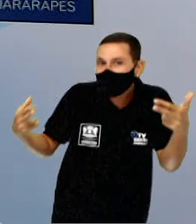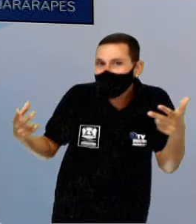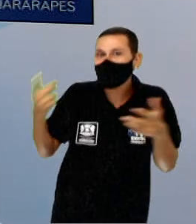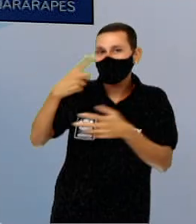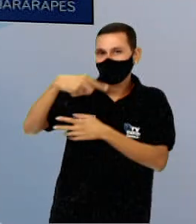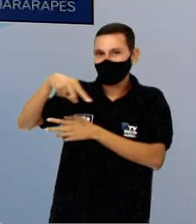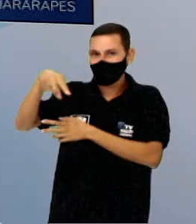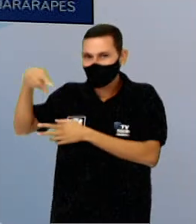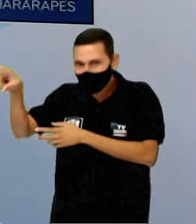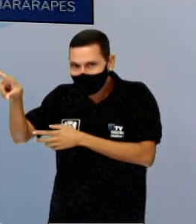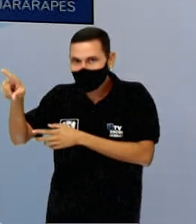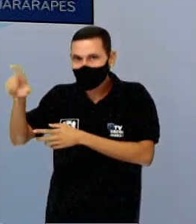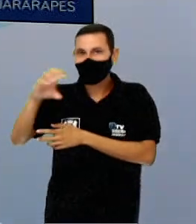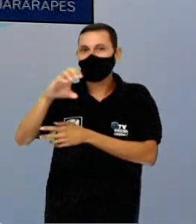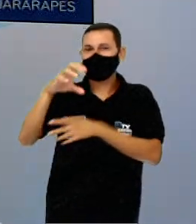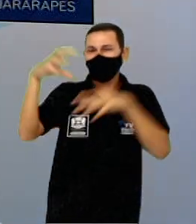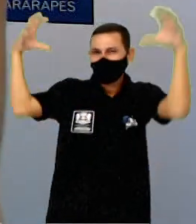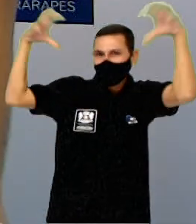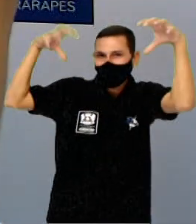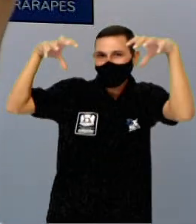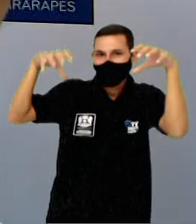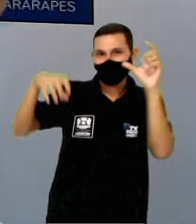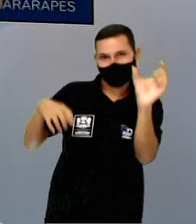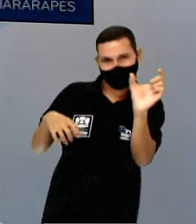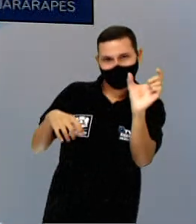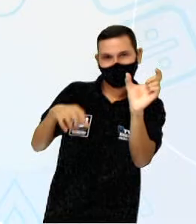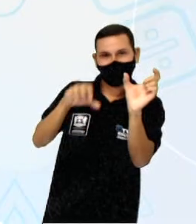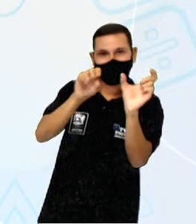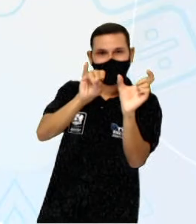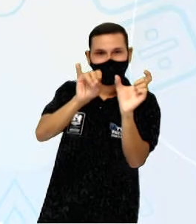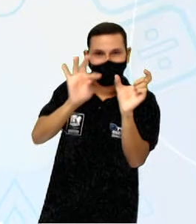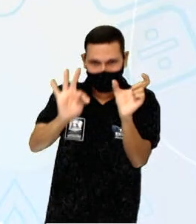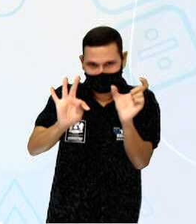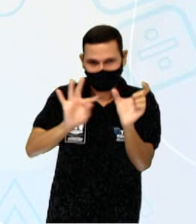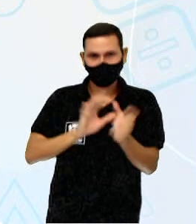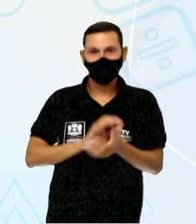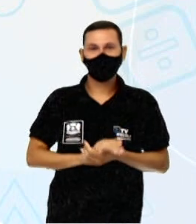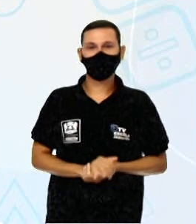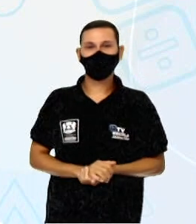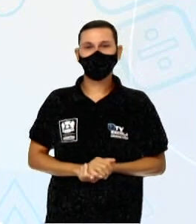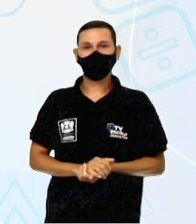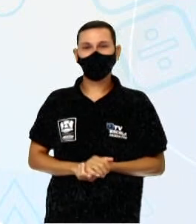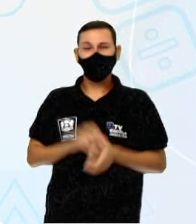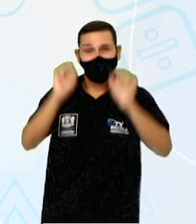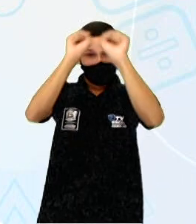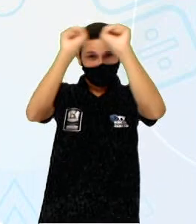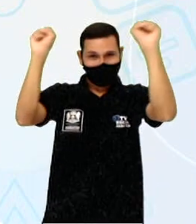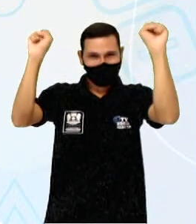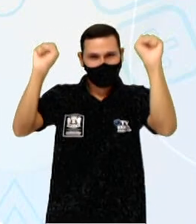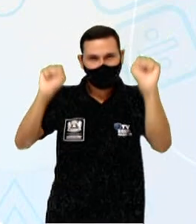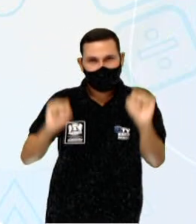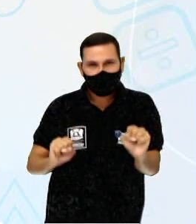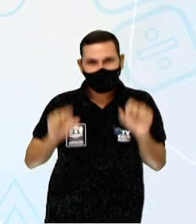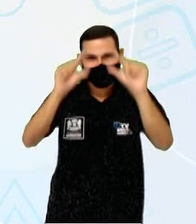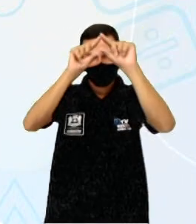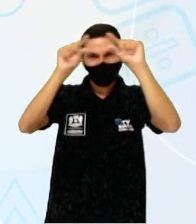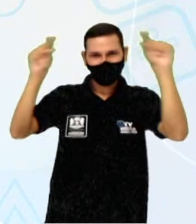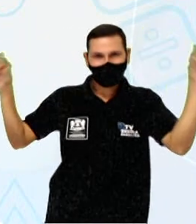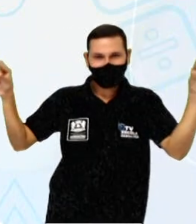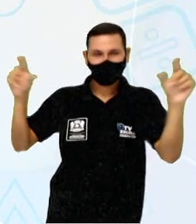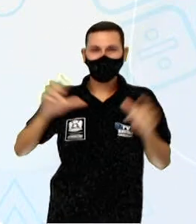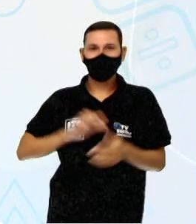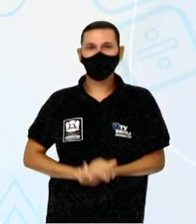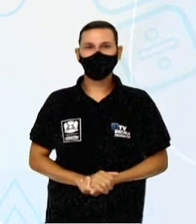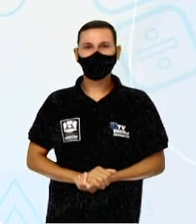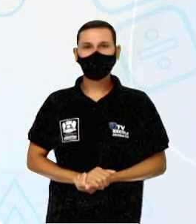e no começo E aí falando da estrutura temos aí minha gente aí m going to